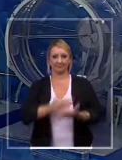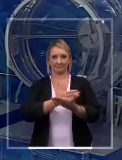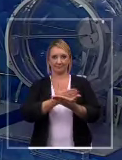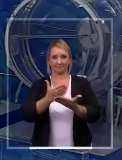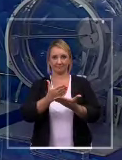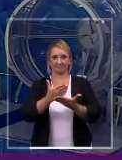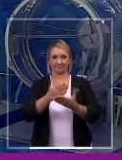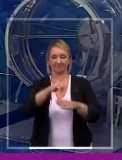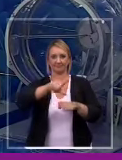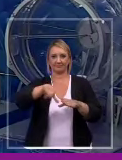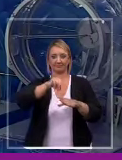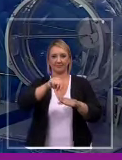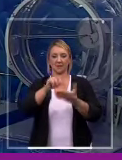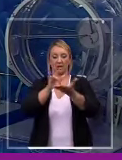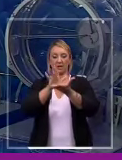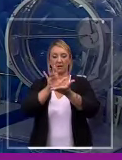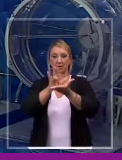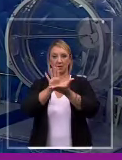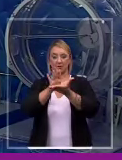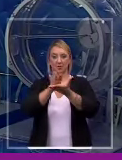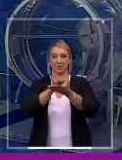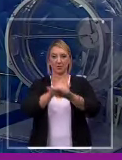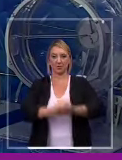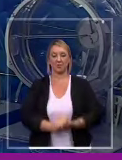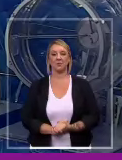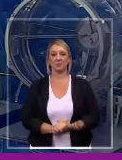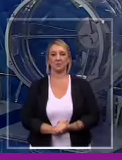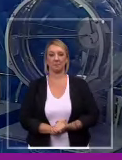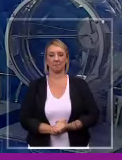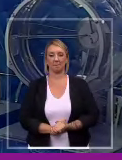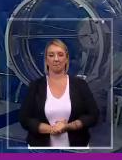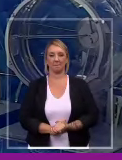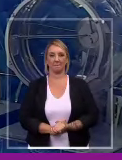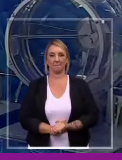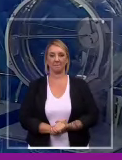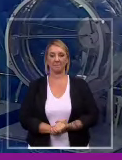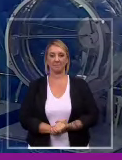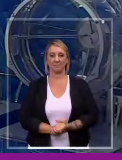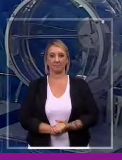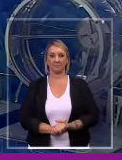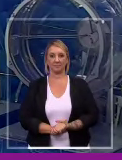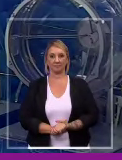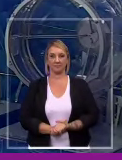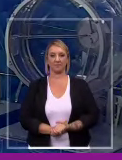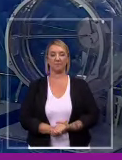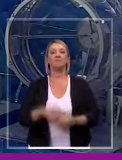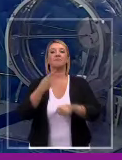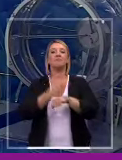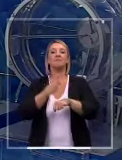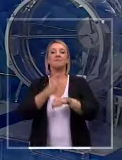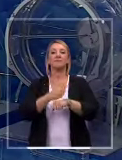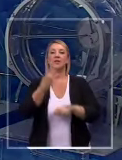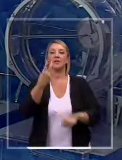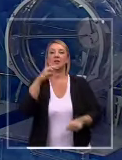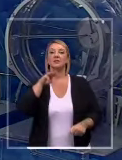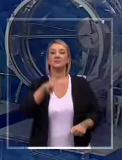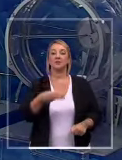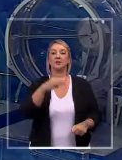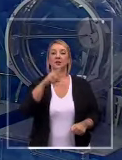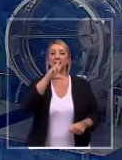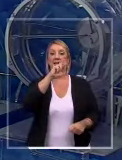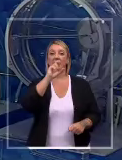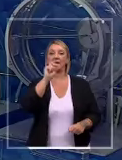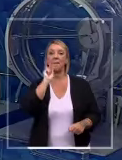Começando agora o sorteio da Loto Fácil, concurso número 1913, com prêmio estimado em